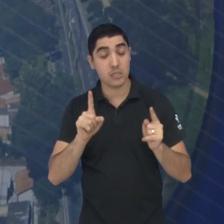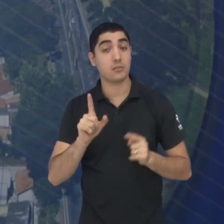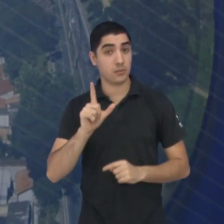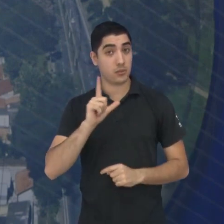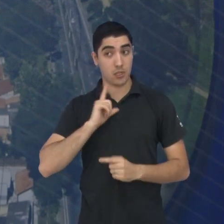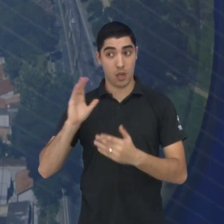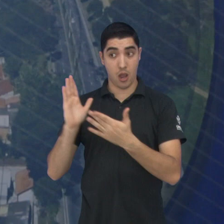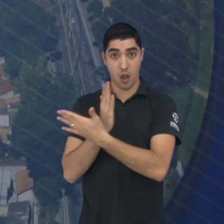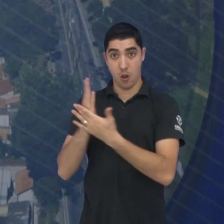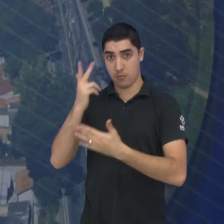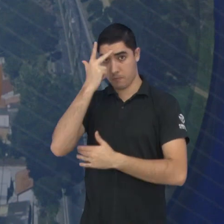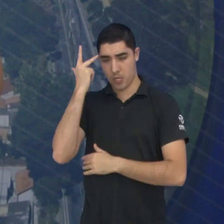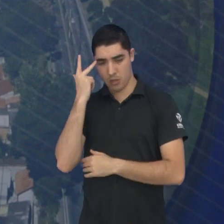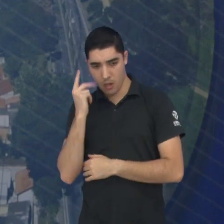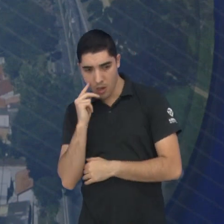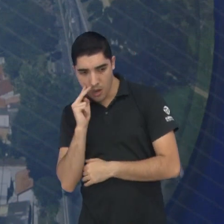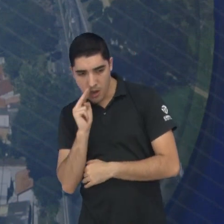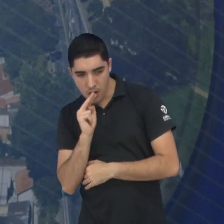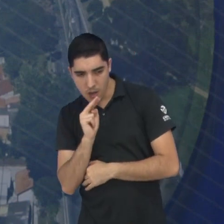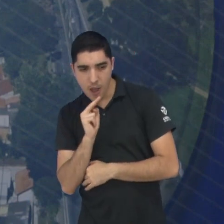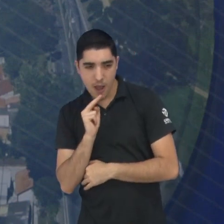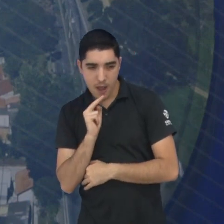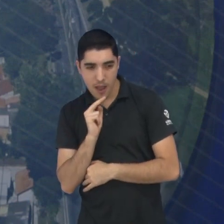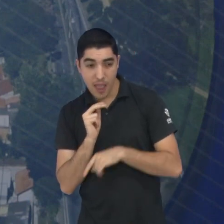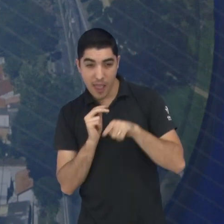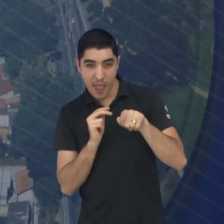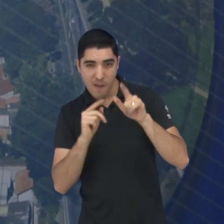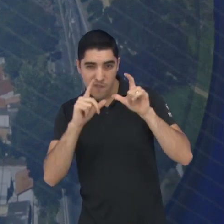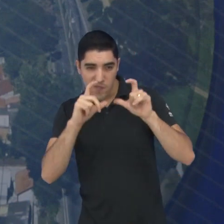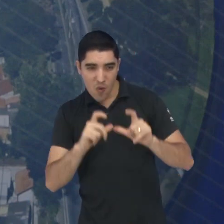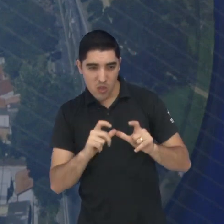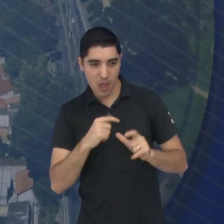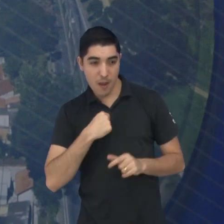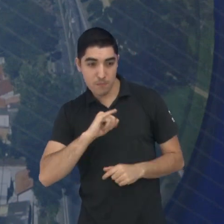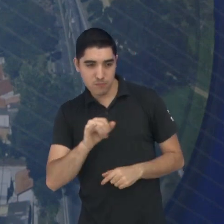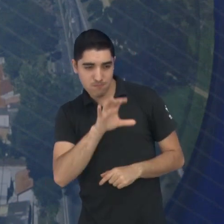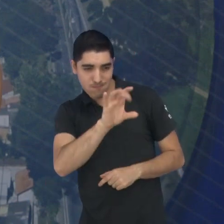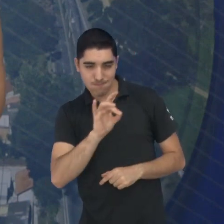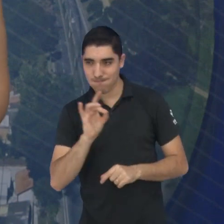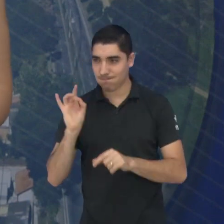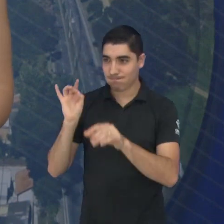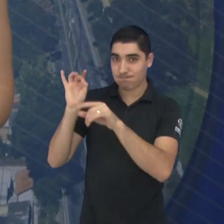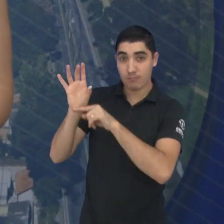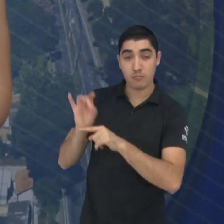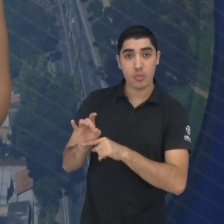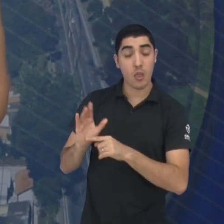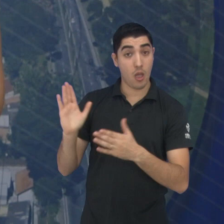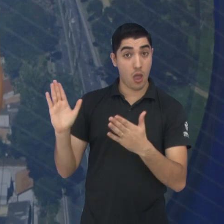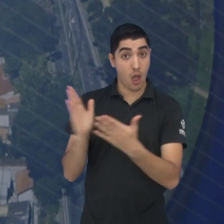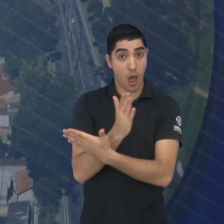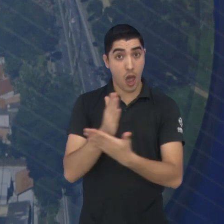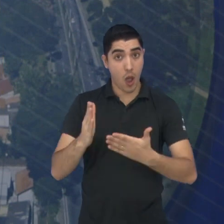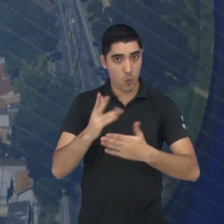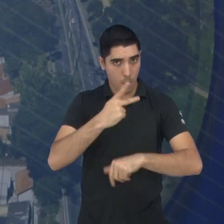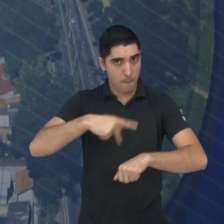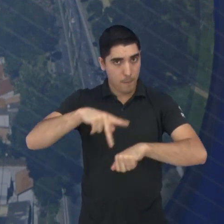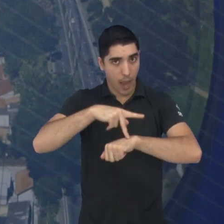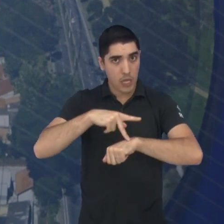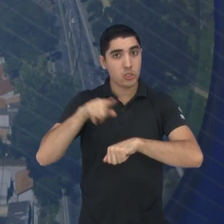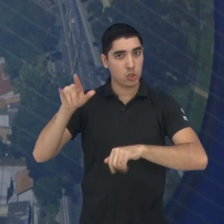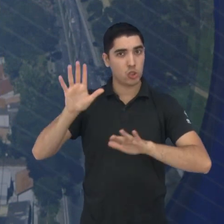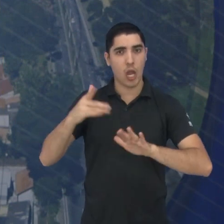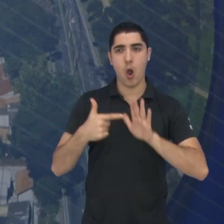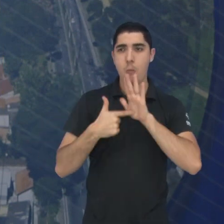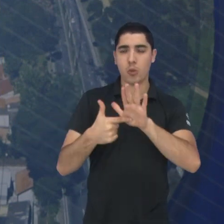olho e podem utilizar essas imagens para outros fins, não é mesmo? Inclusive, tem países querendo proibir essa superexposição das